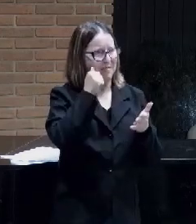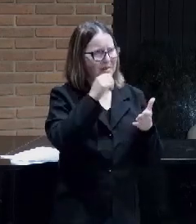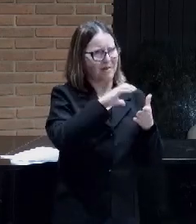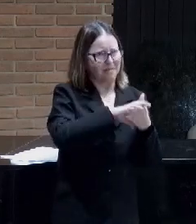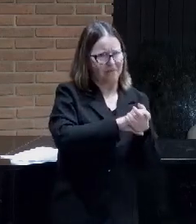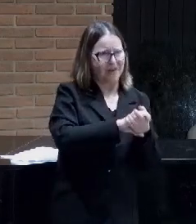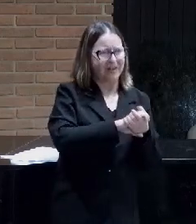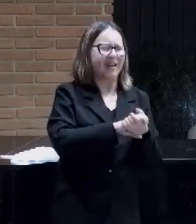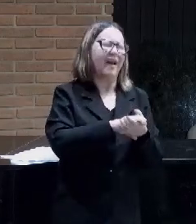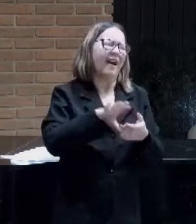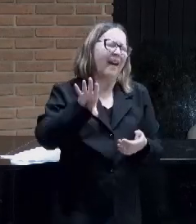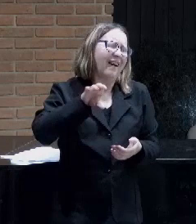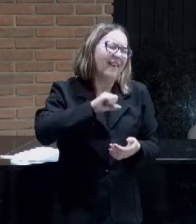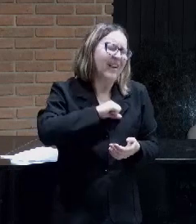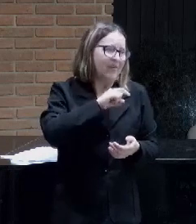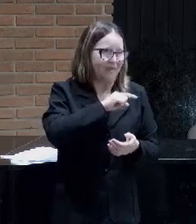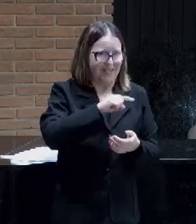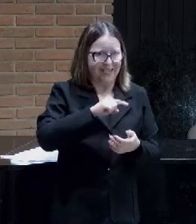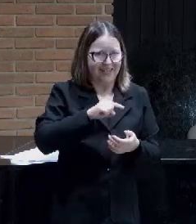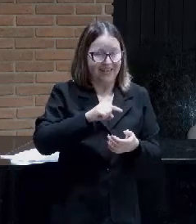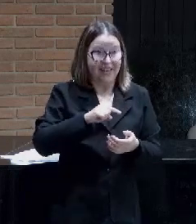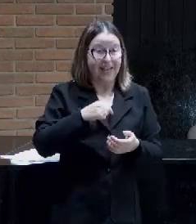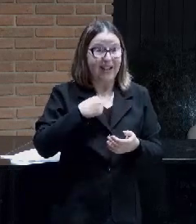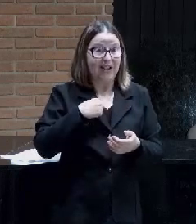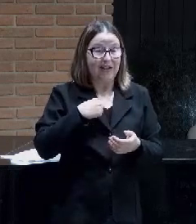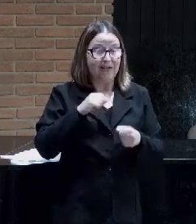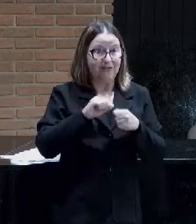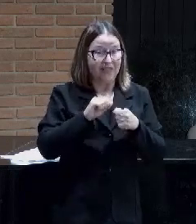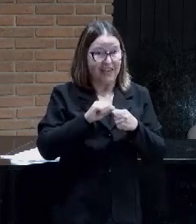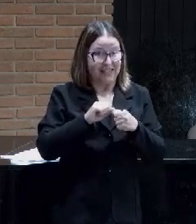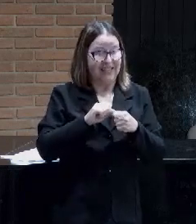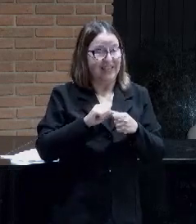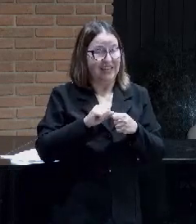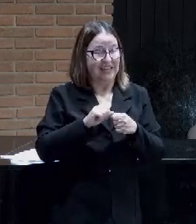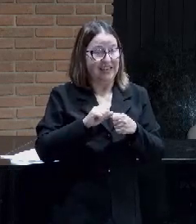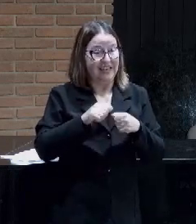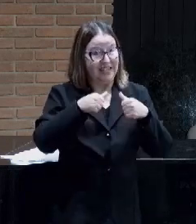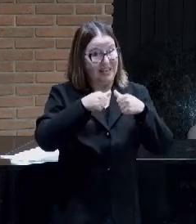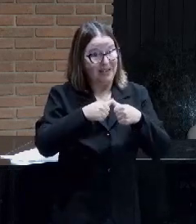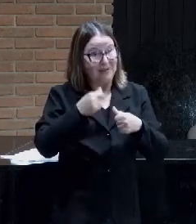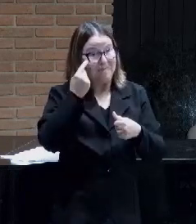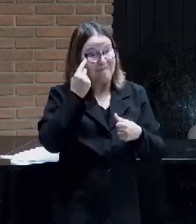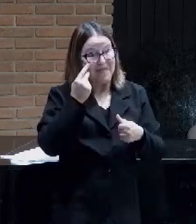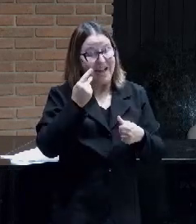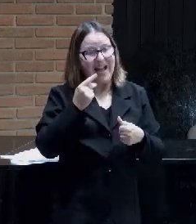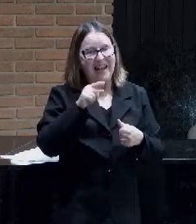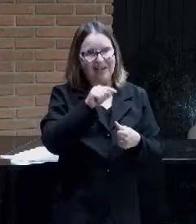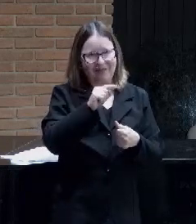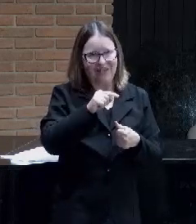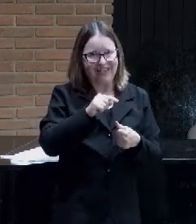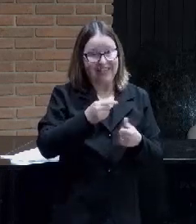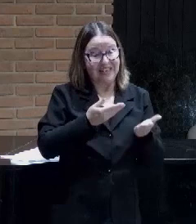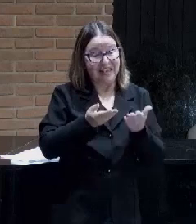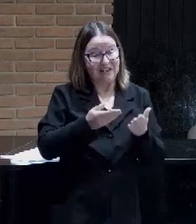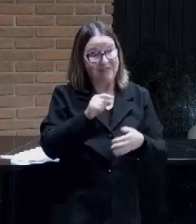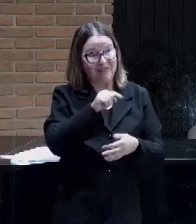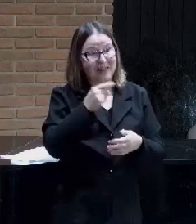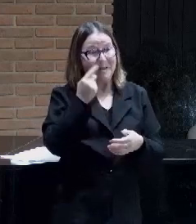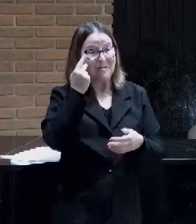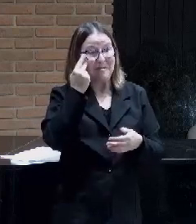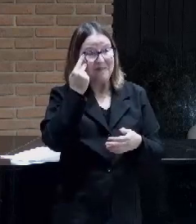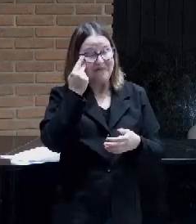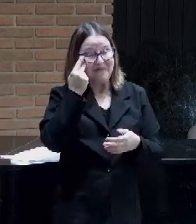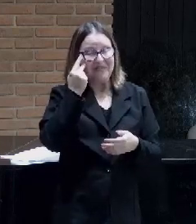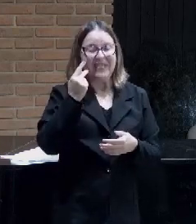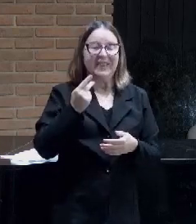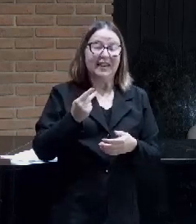Vou me sacrificar para sempre para você? Eu vou servi-la? E vice-versa da esposa para o seu marido? Por que não fazer para Deus? Quando nós cultuamos, nós nos declaramos